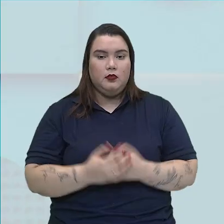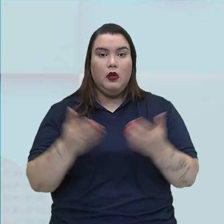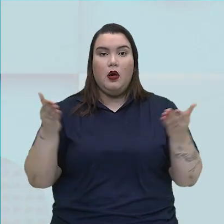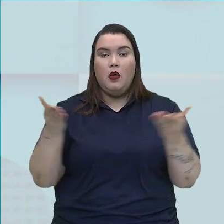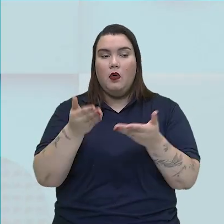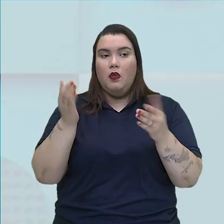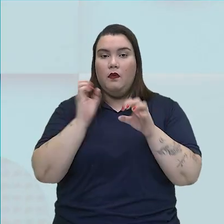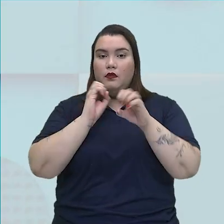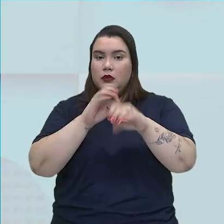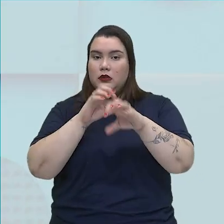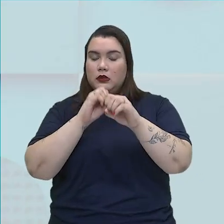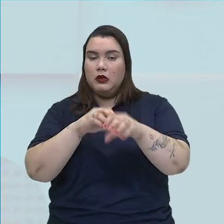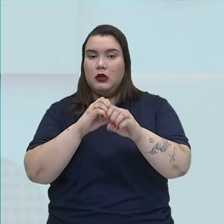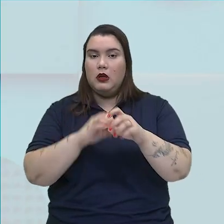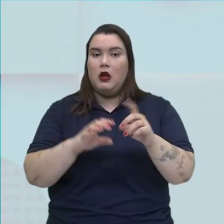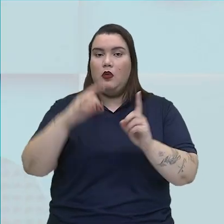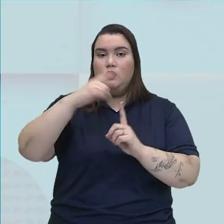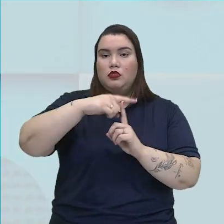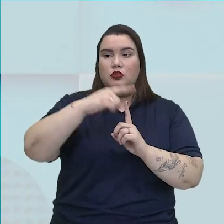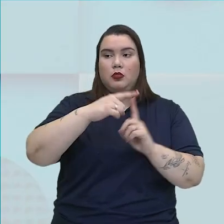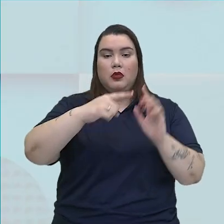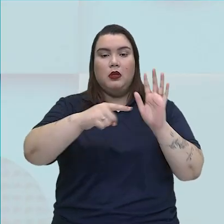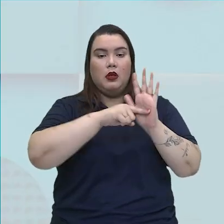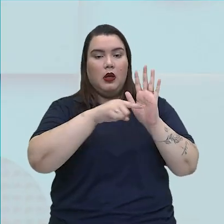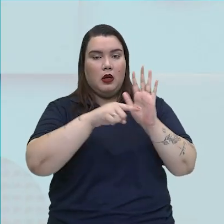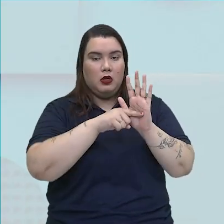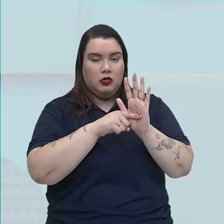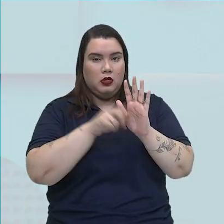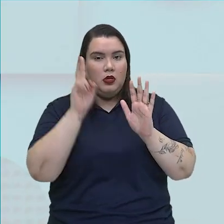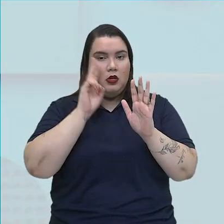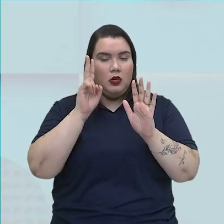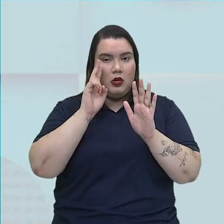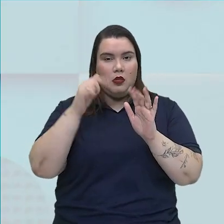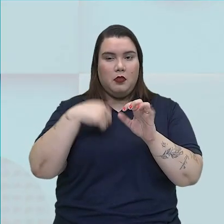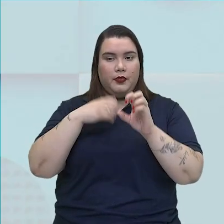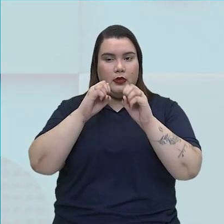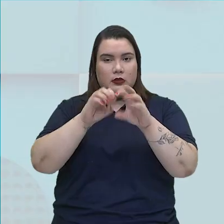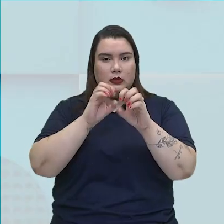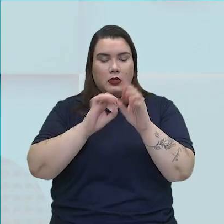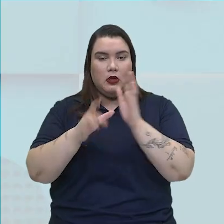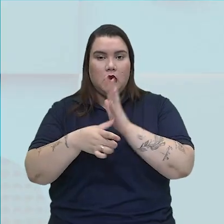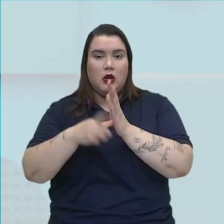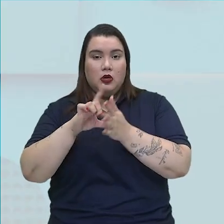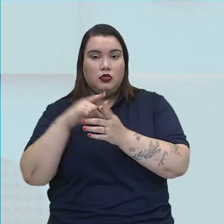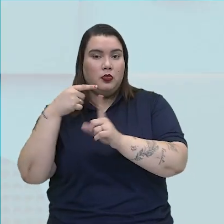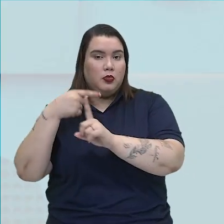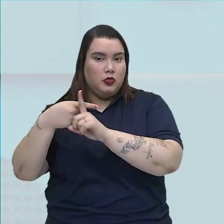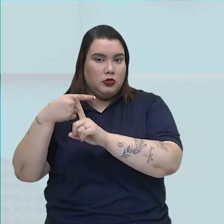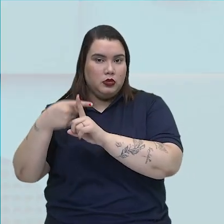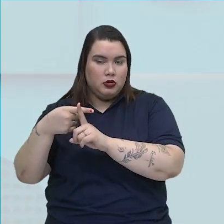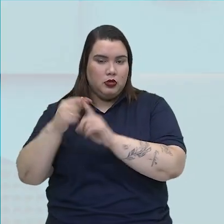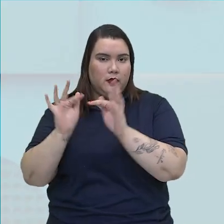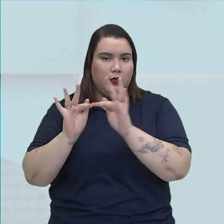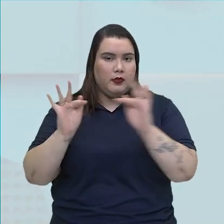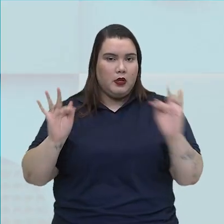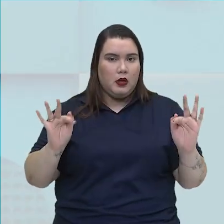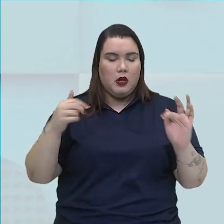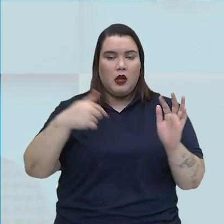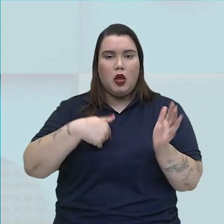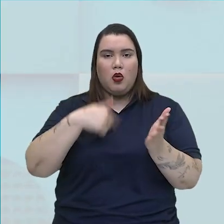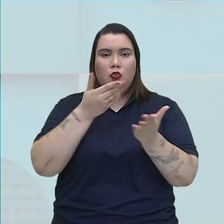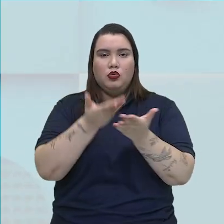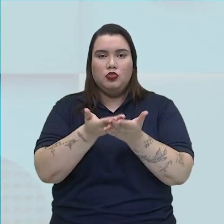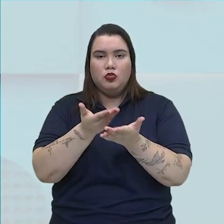forma negativa, né? Por exemplo, eu falei, I study English, eu estudo inglês, tem aí o sujeito, o verbo e